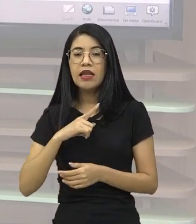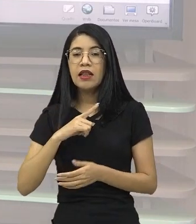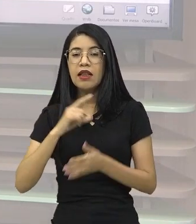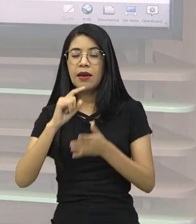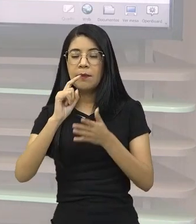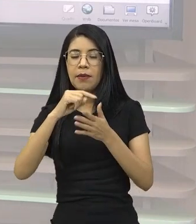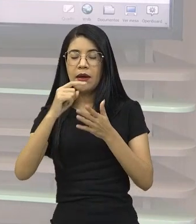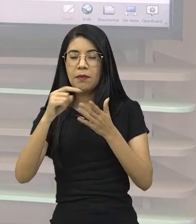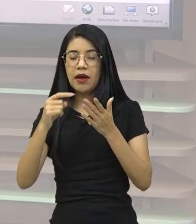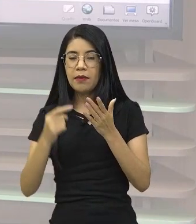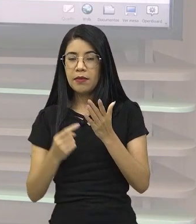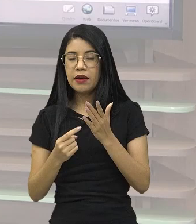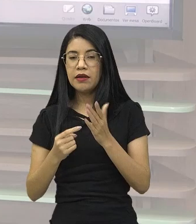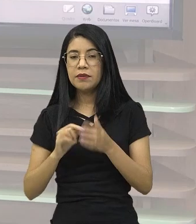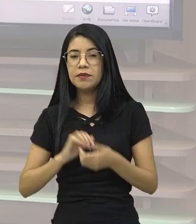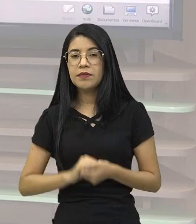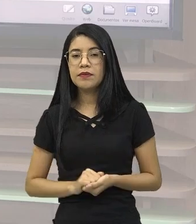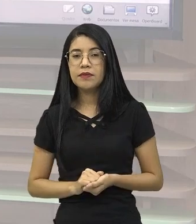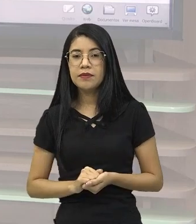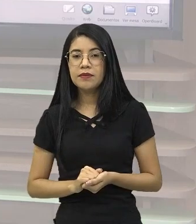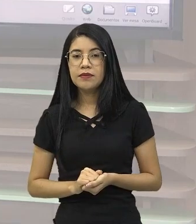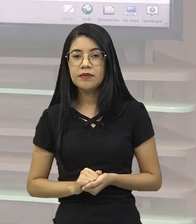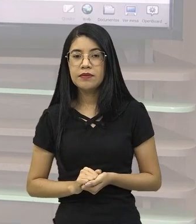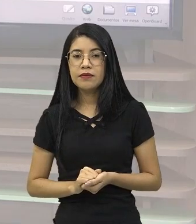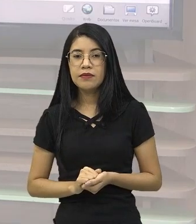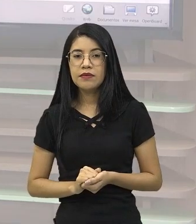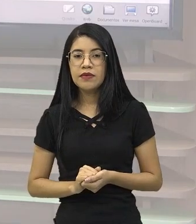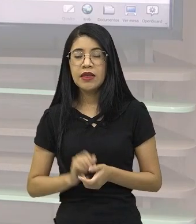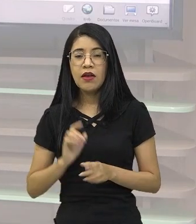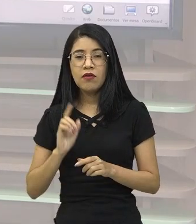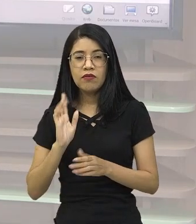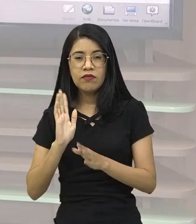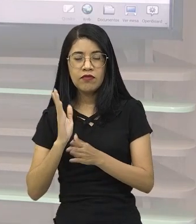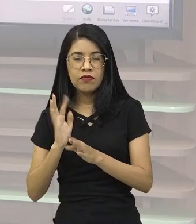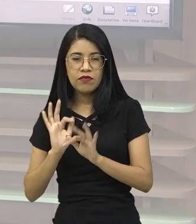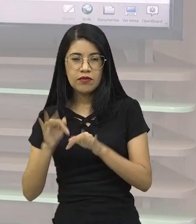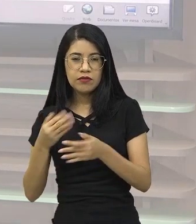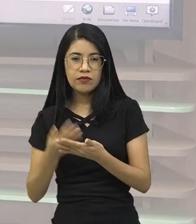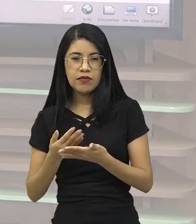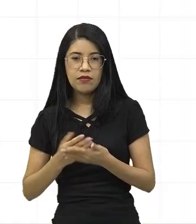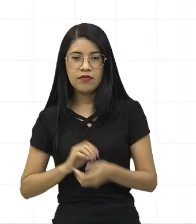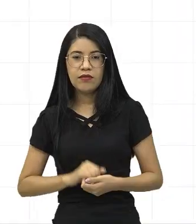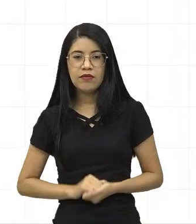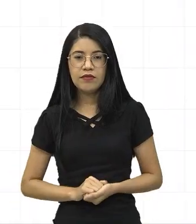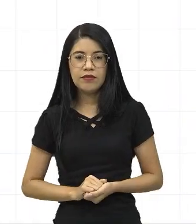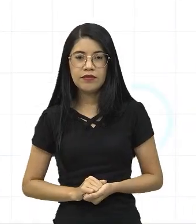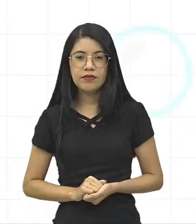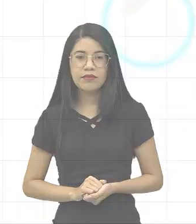elementos do gênero textual, todos eles. Aqui finalizamos. Até a próxima.